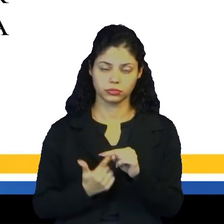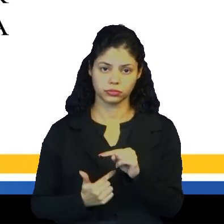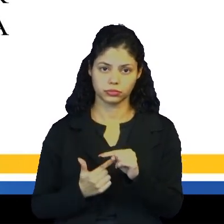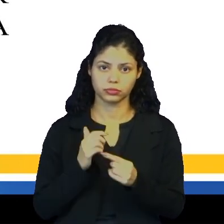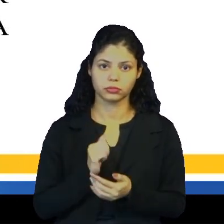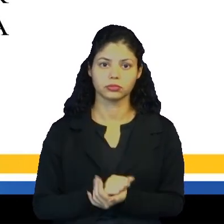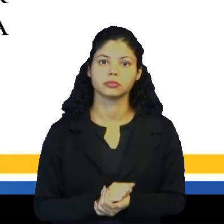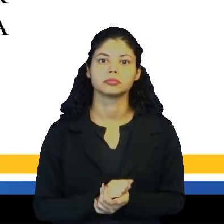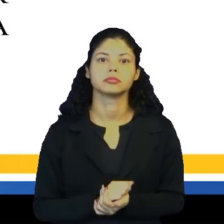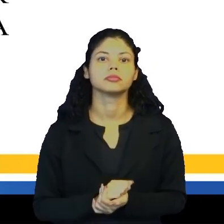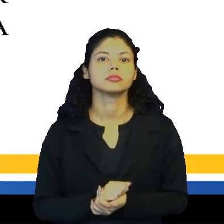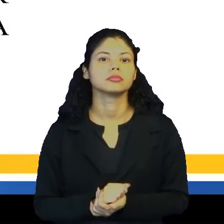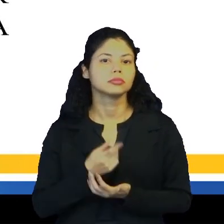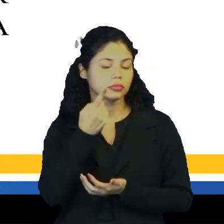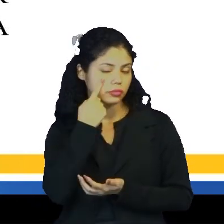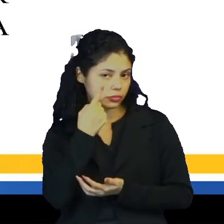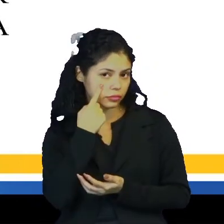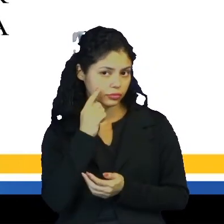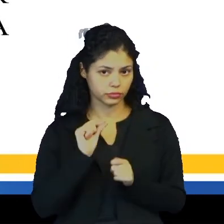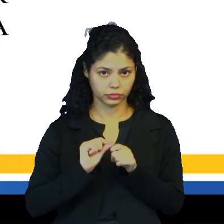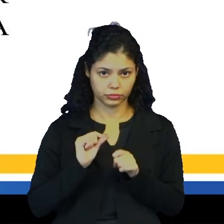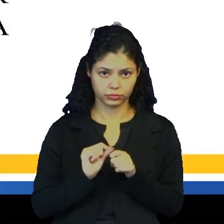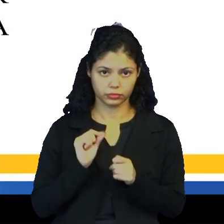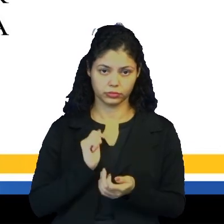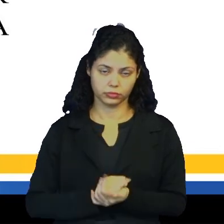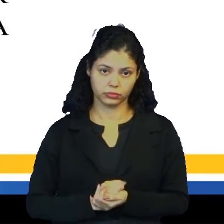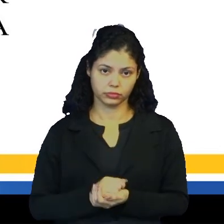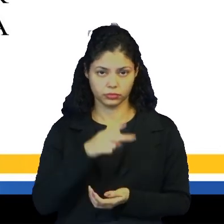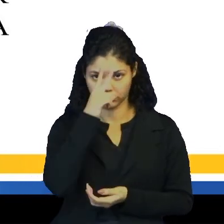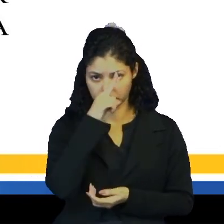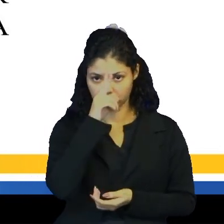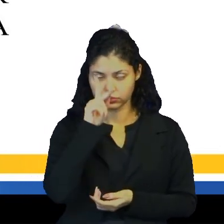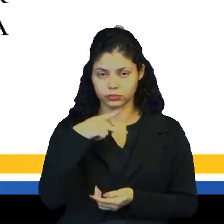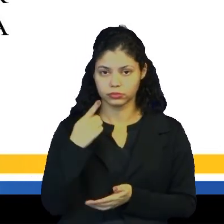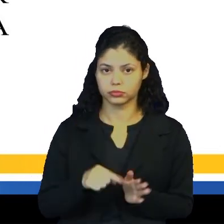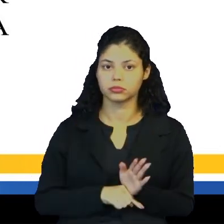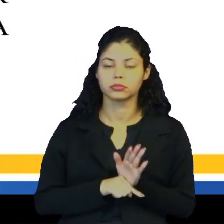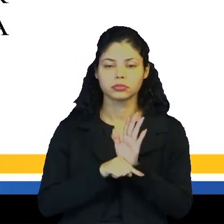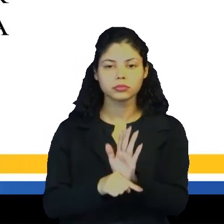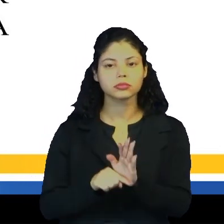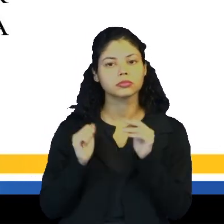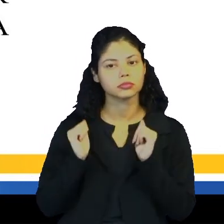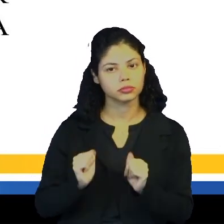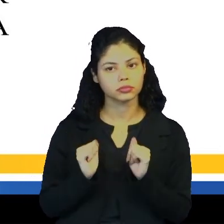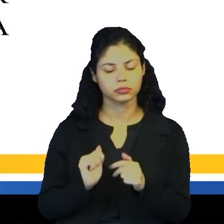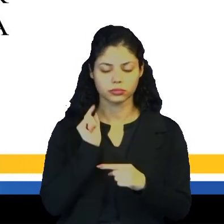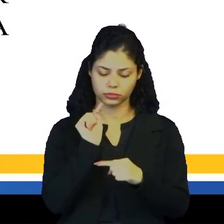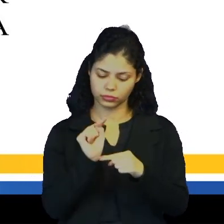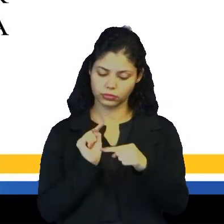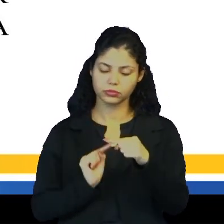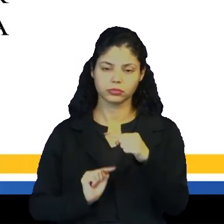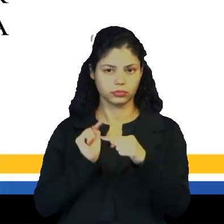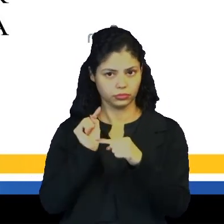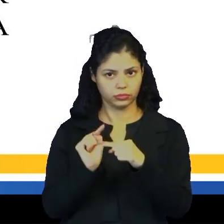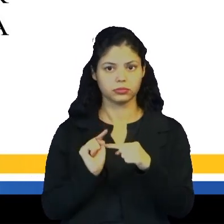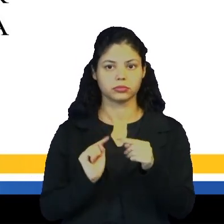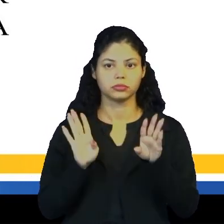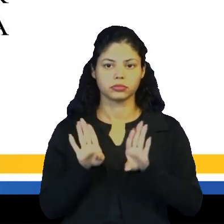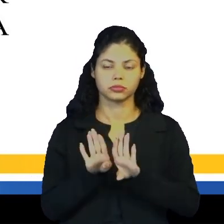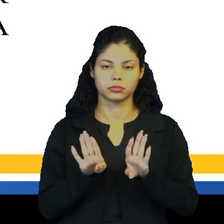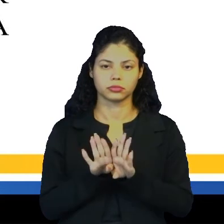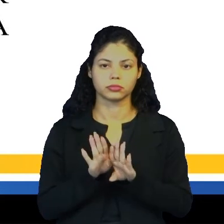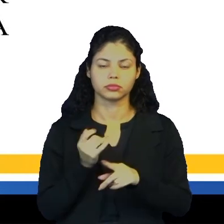foi 1 sobre 2. Olhem o que eu fiz aí. Lembra que eu indiquei para vocês que vocês poderiam fazer a resolução